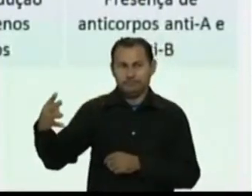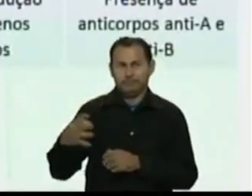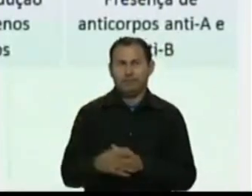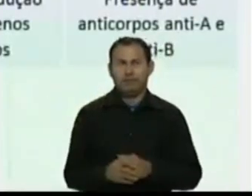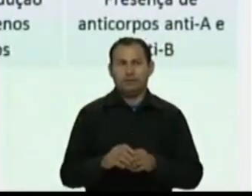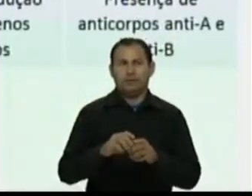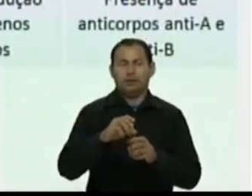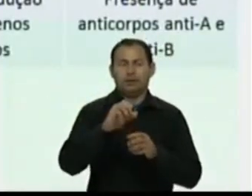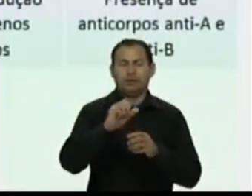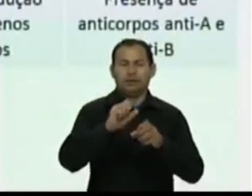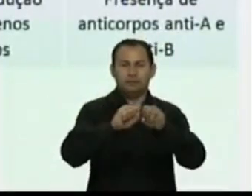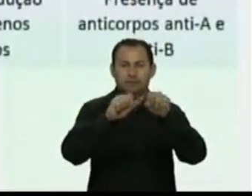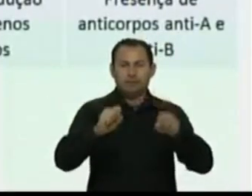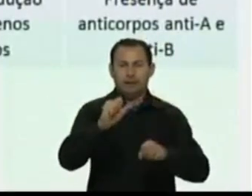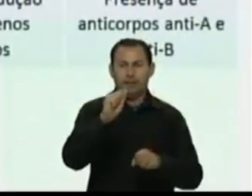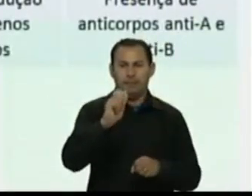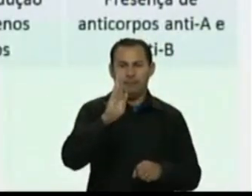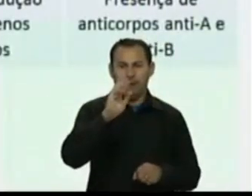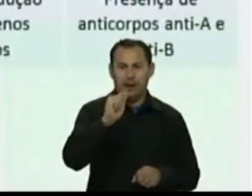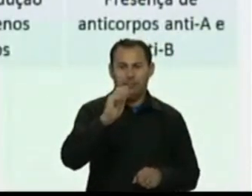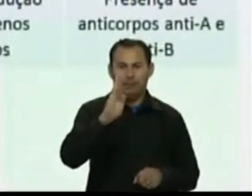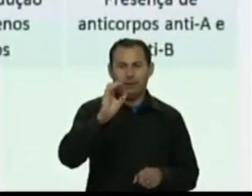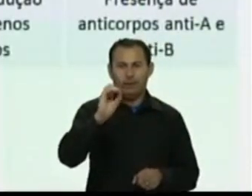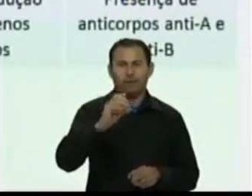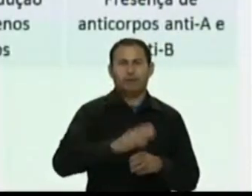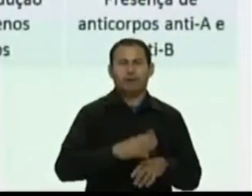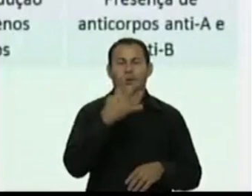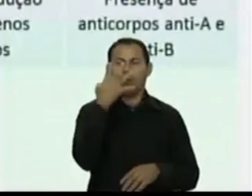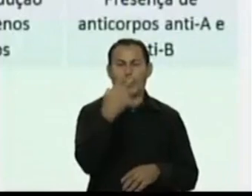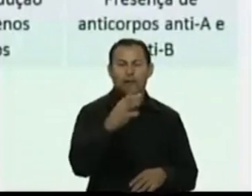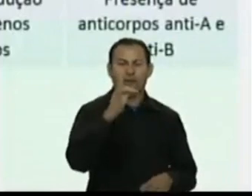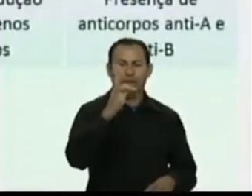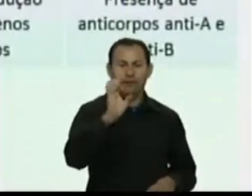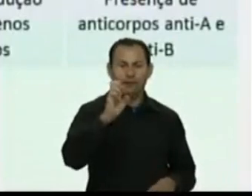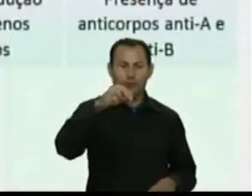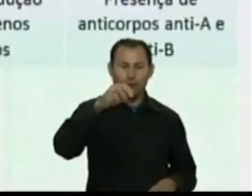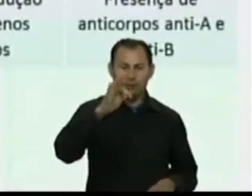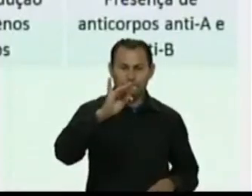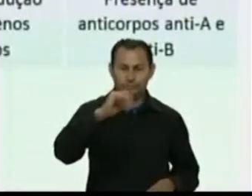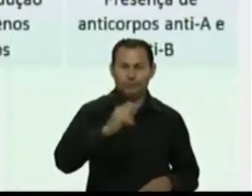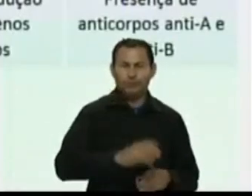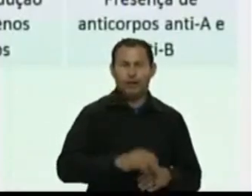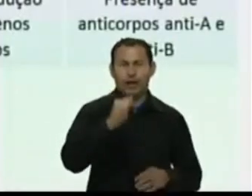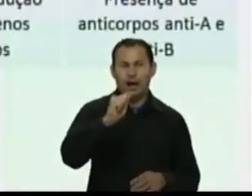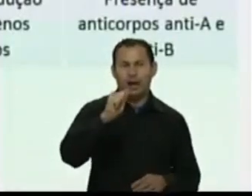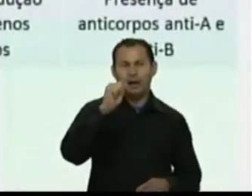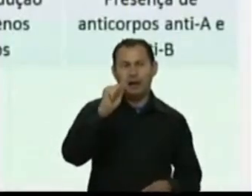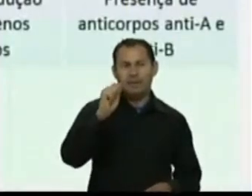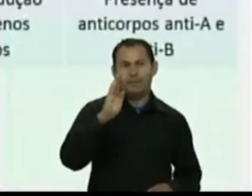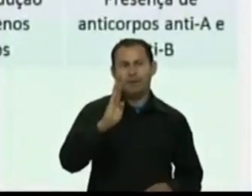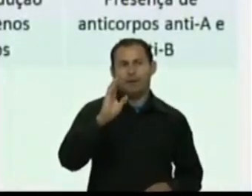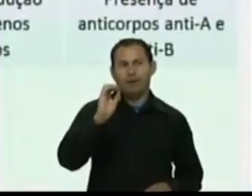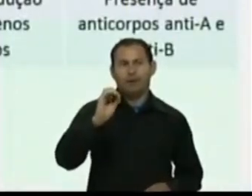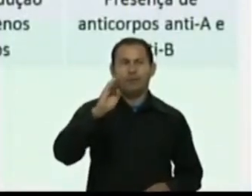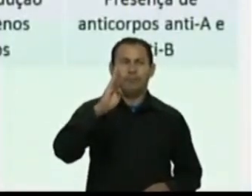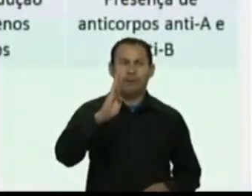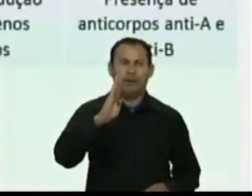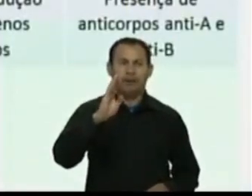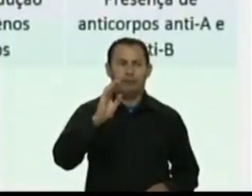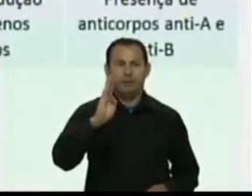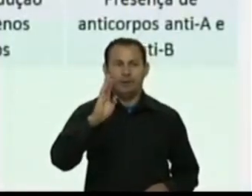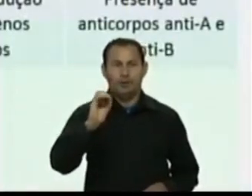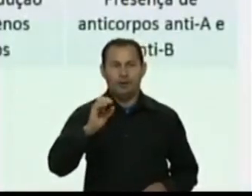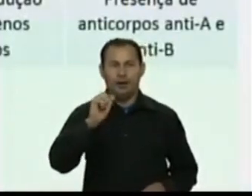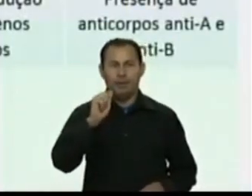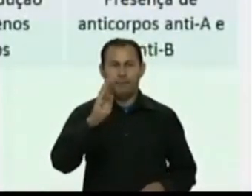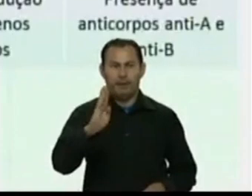do sistema ABO. Então, a gente tem 4 fenótipos possíveis, que é o A, o B, AB e O. E aí, do lado estão os genes, estão